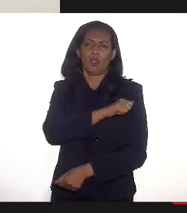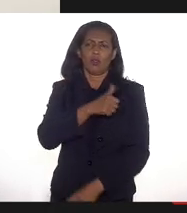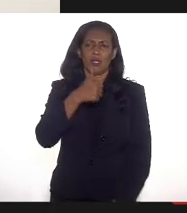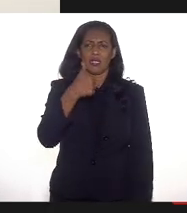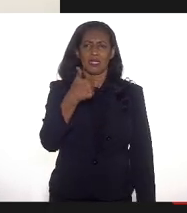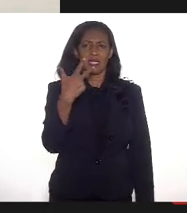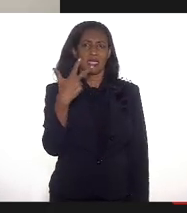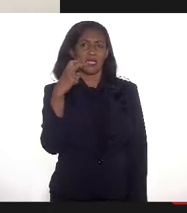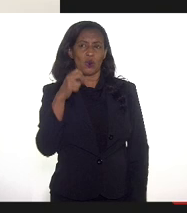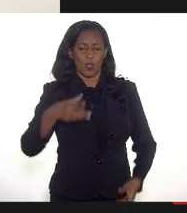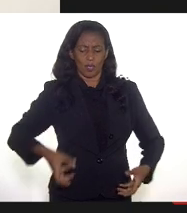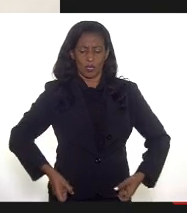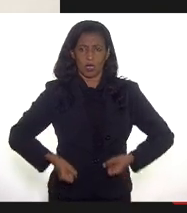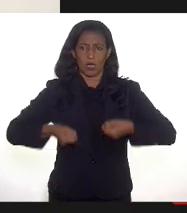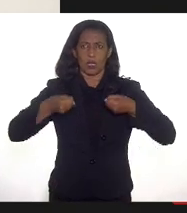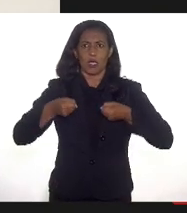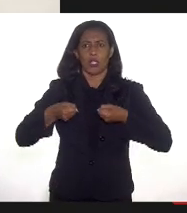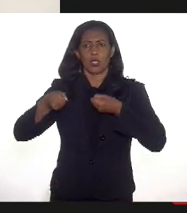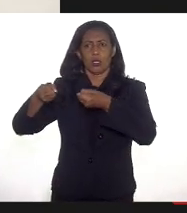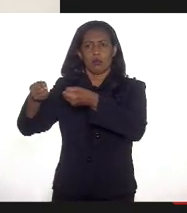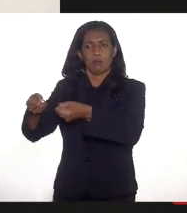150 cestas básicas.